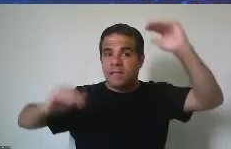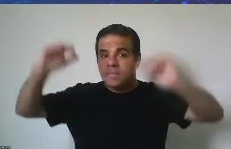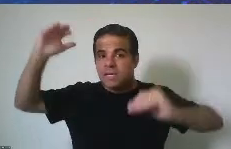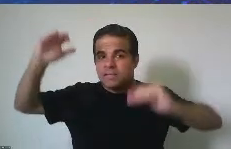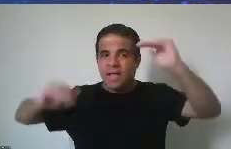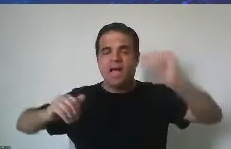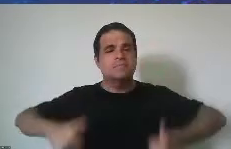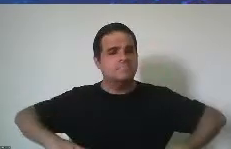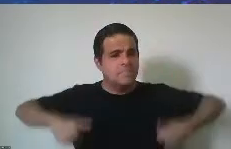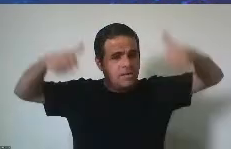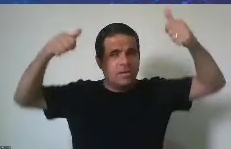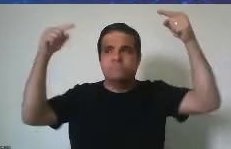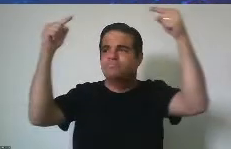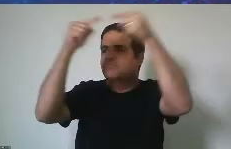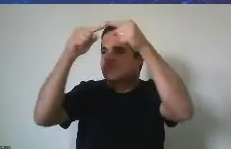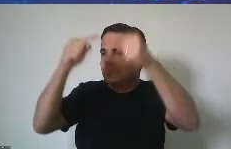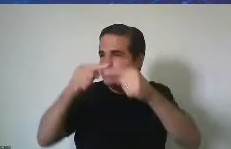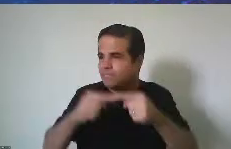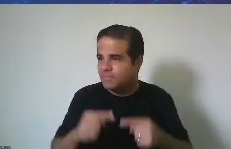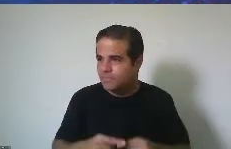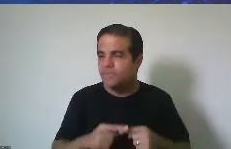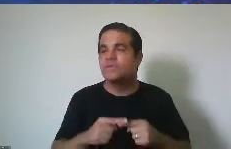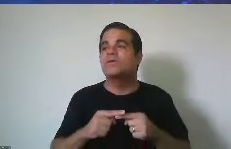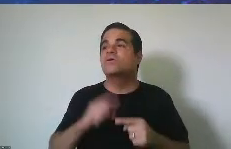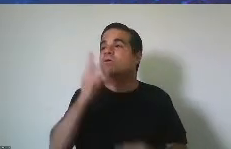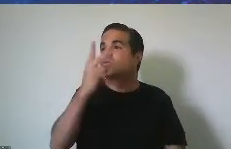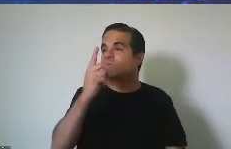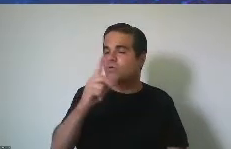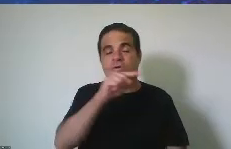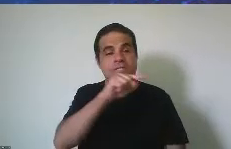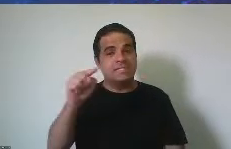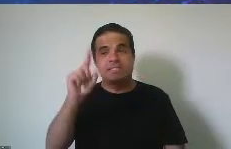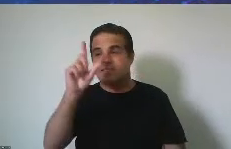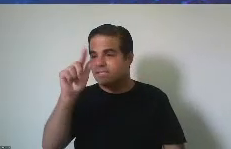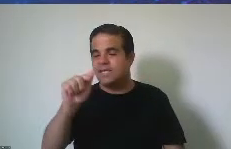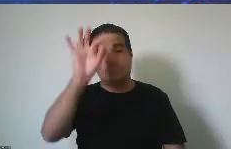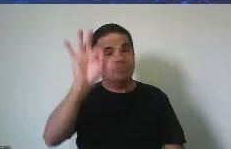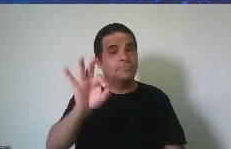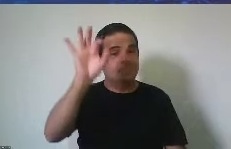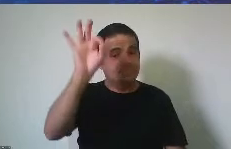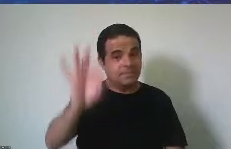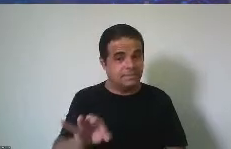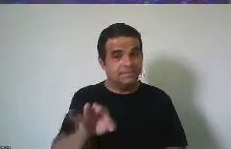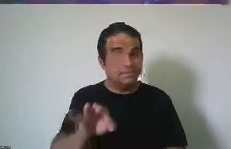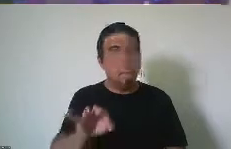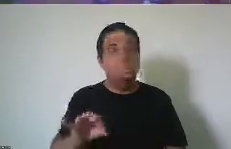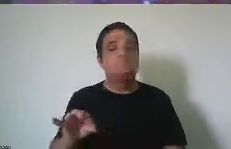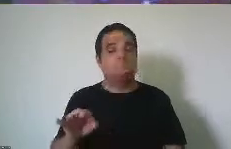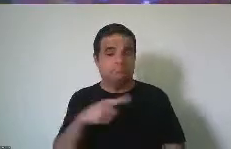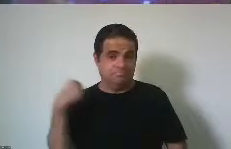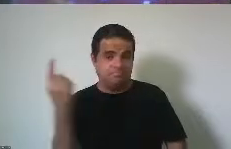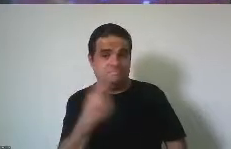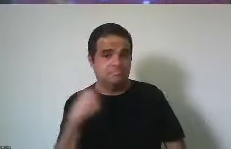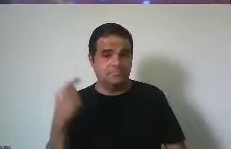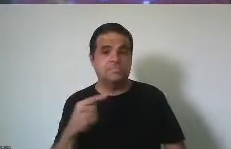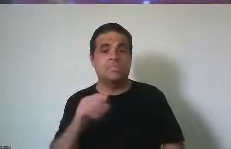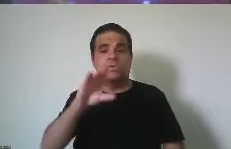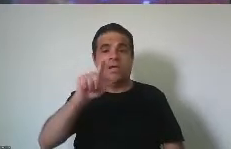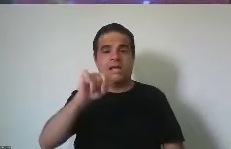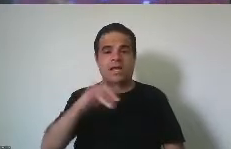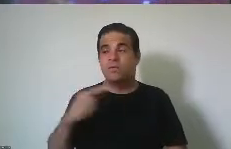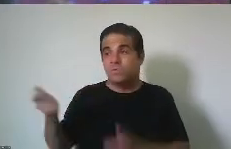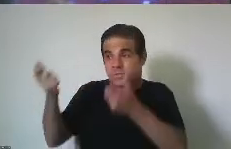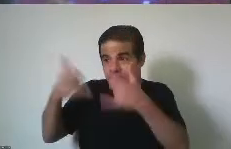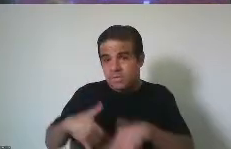relação entre 17 12 e 17 que como o Cláudio bem comentou